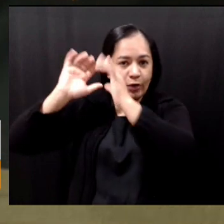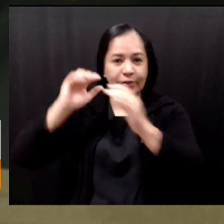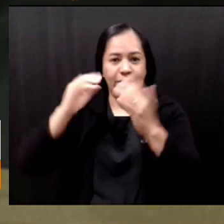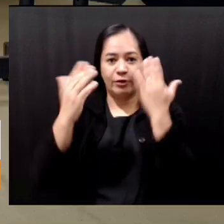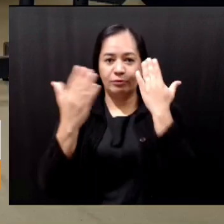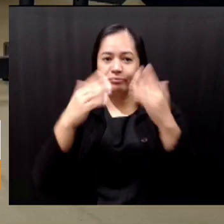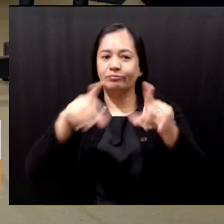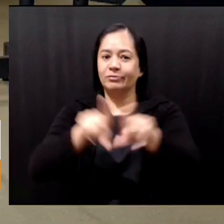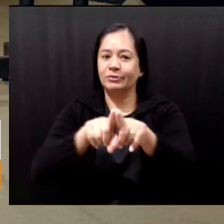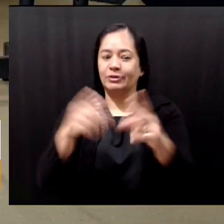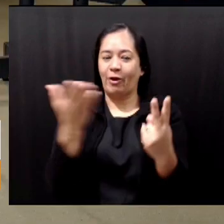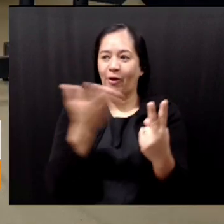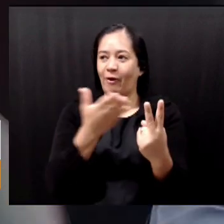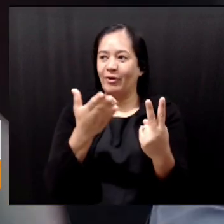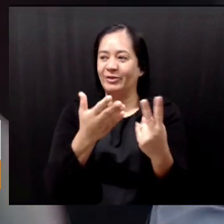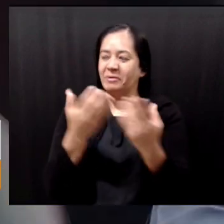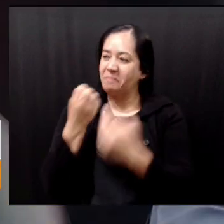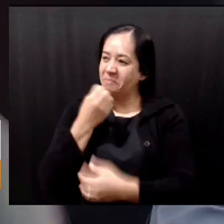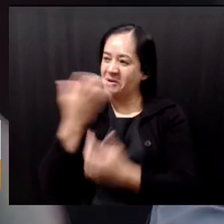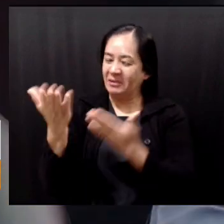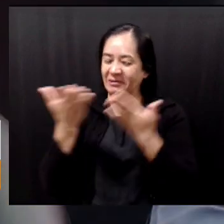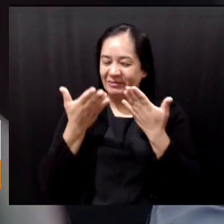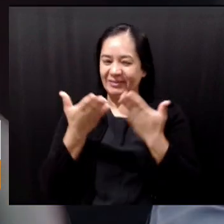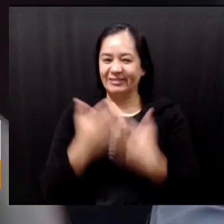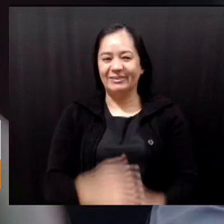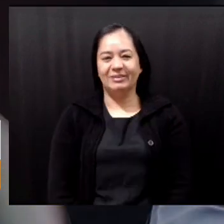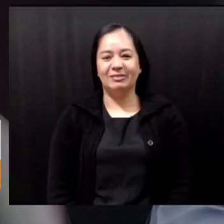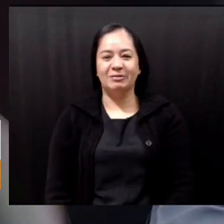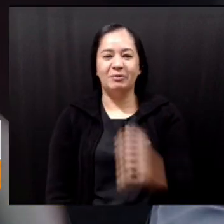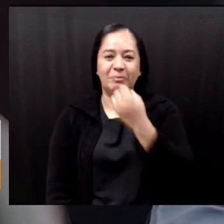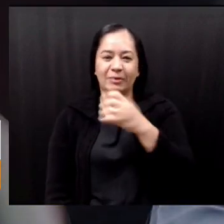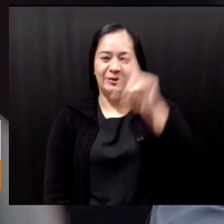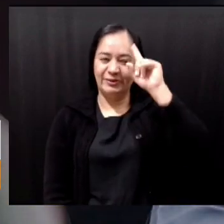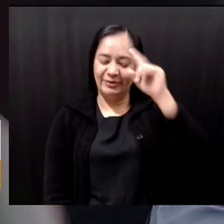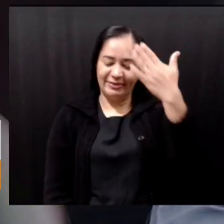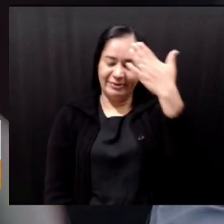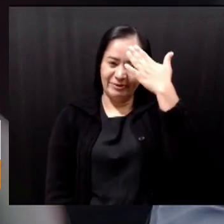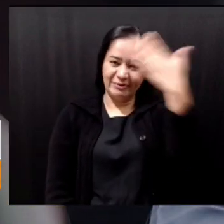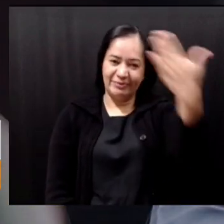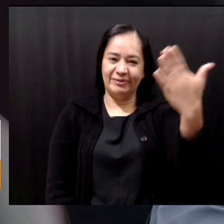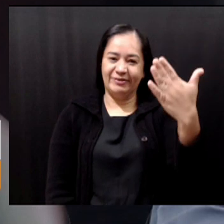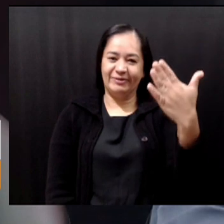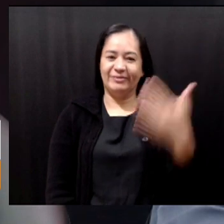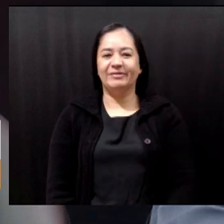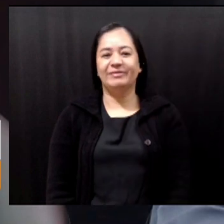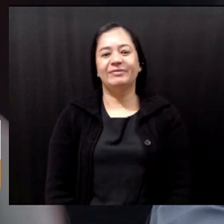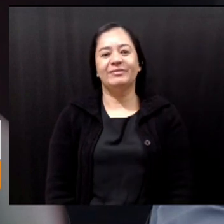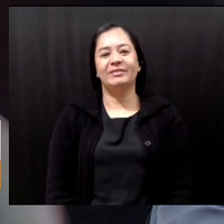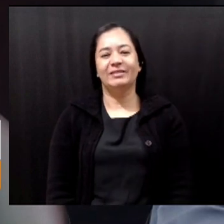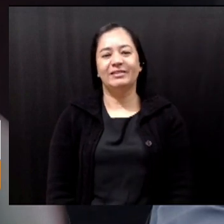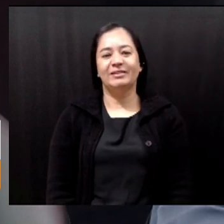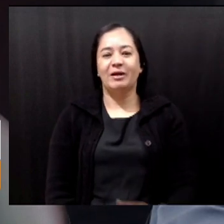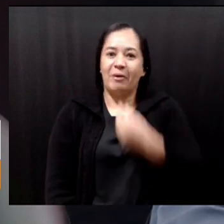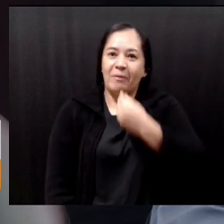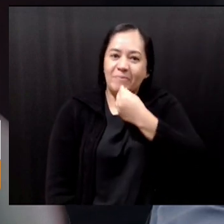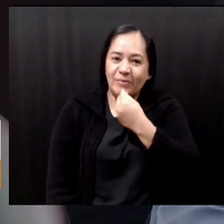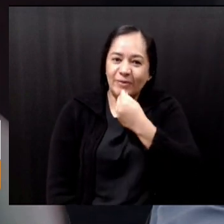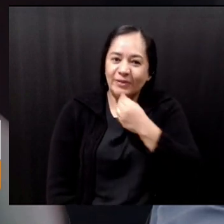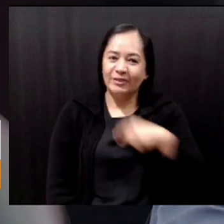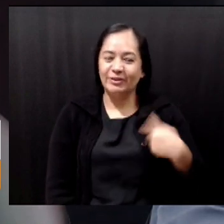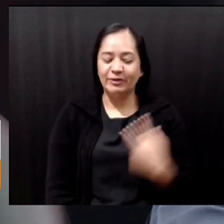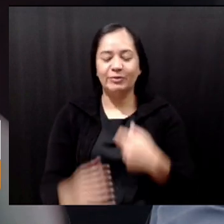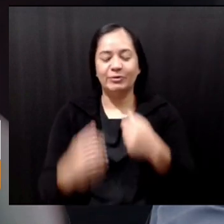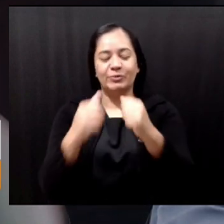Renan, seja bem-vindo, bom dia. Bom dia, muito obrigado. Sou eu quem agradece a oportunidade, né, de estar aqui para a